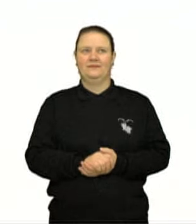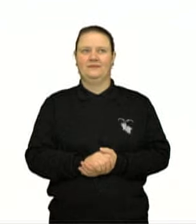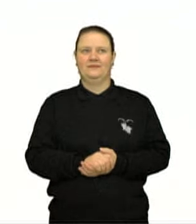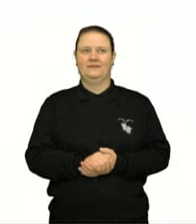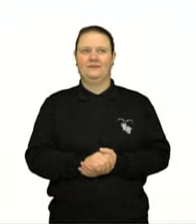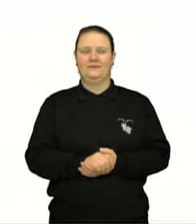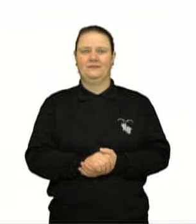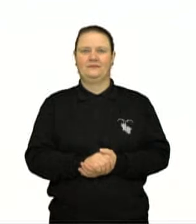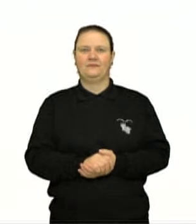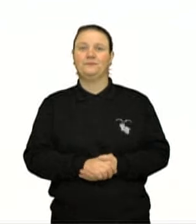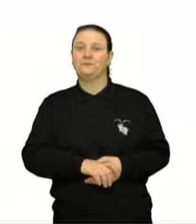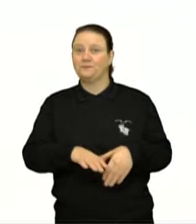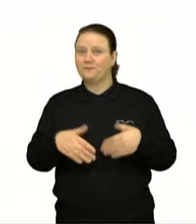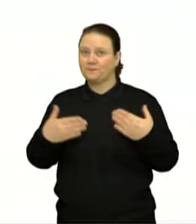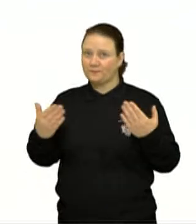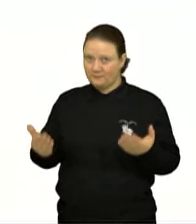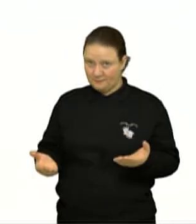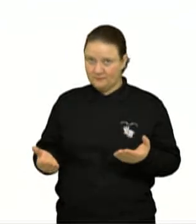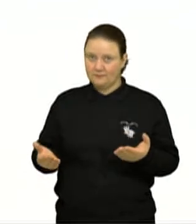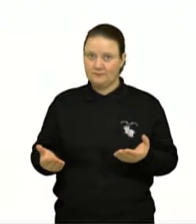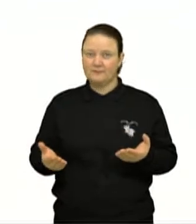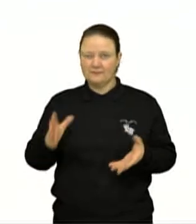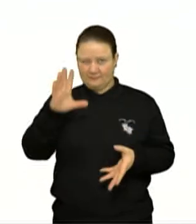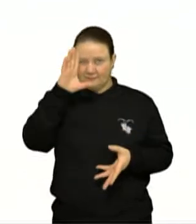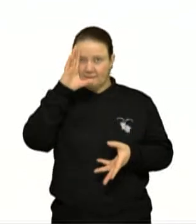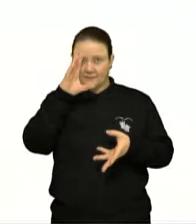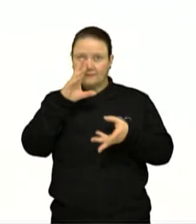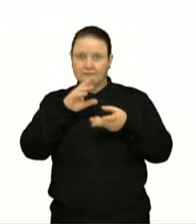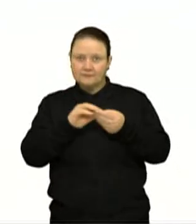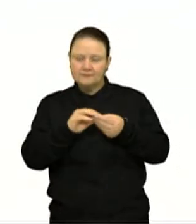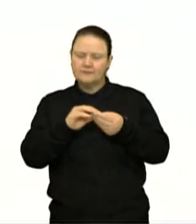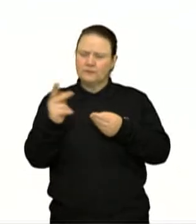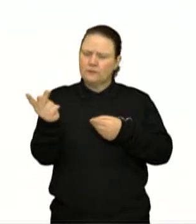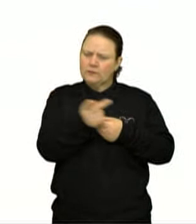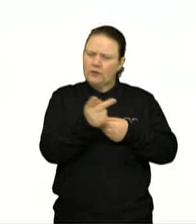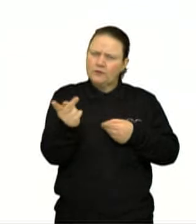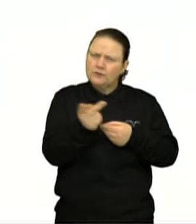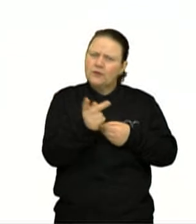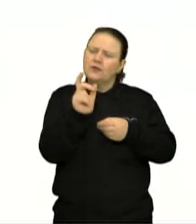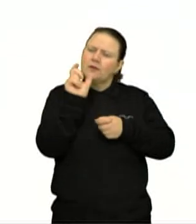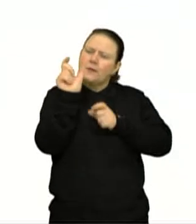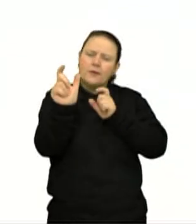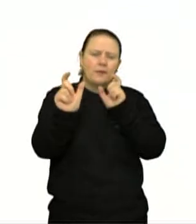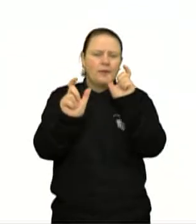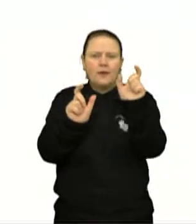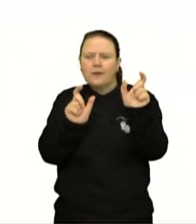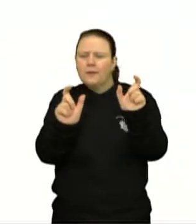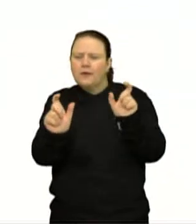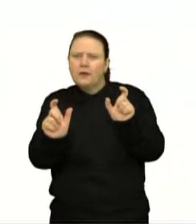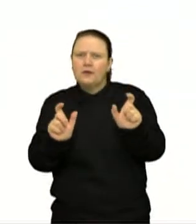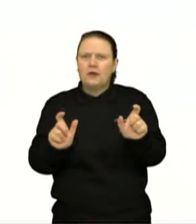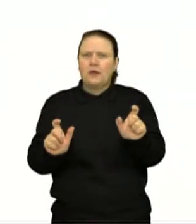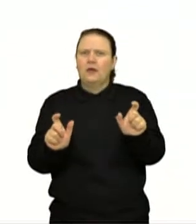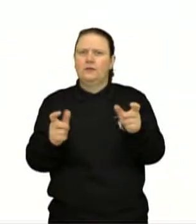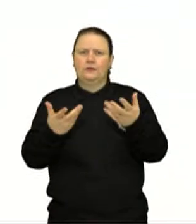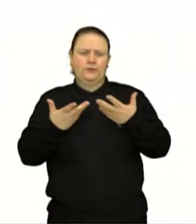de persona. Certo? Entenderam, se entenderam agora com as palavras, que não foi a intenção, foi um erro de